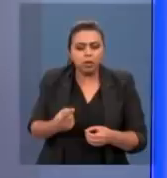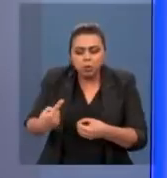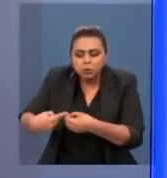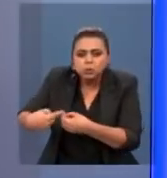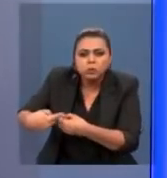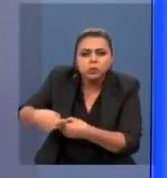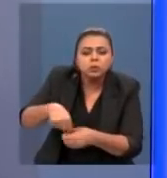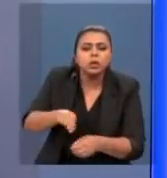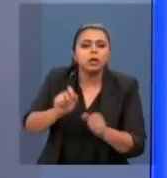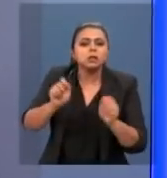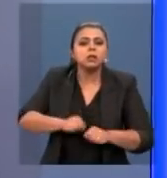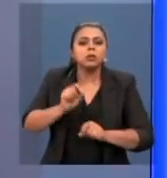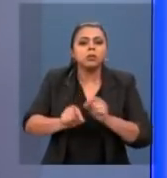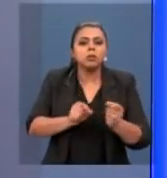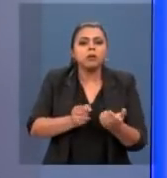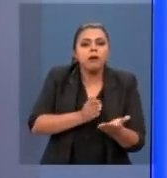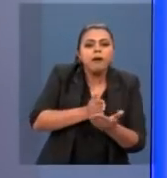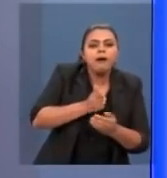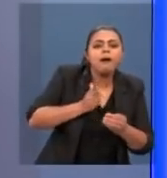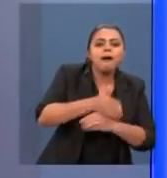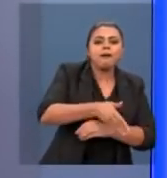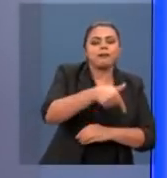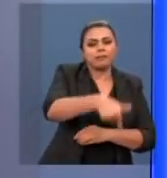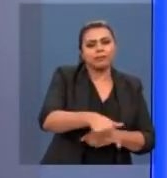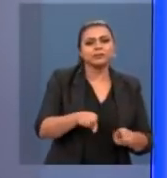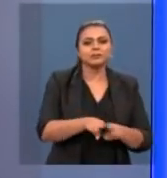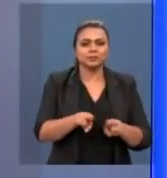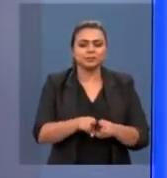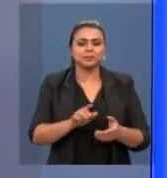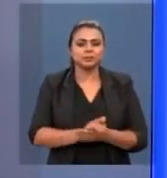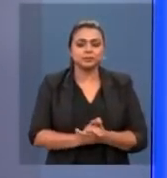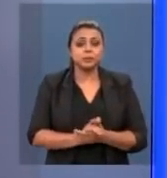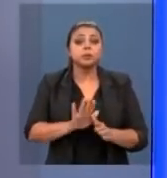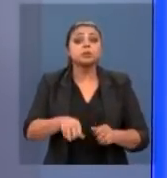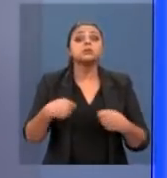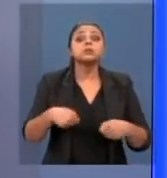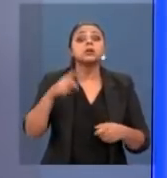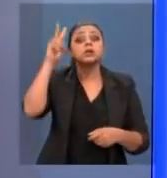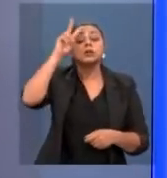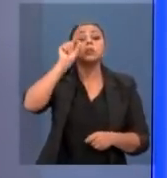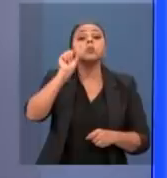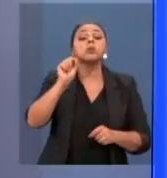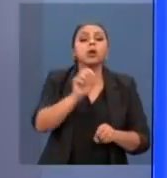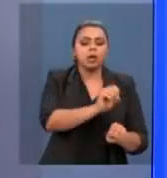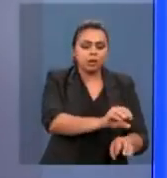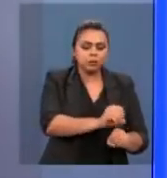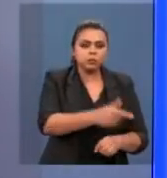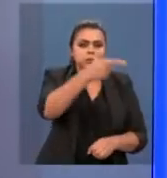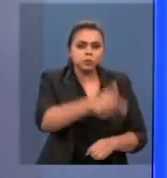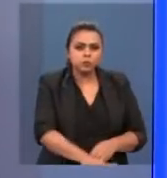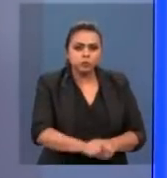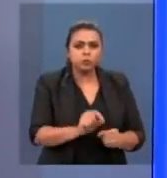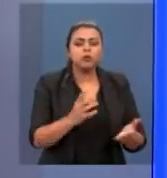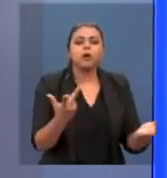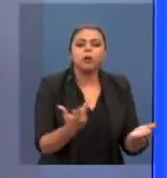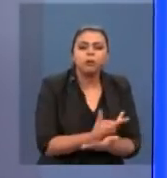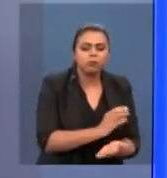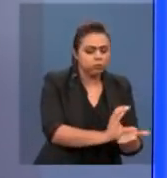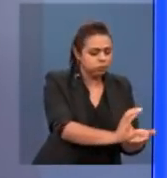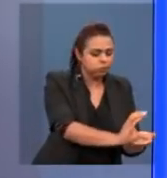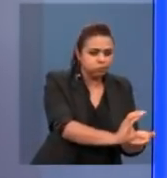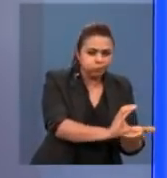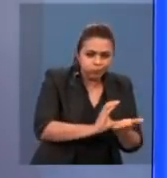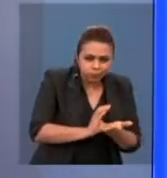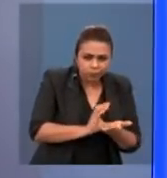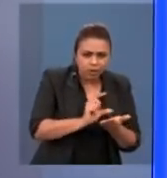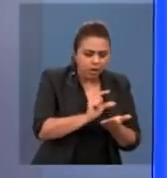que possa ter acesso a essa função mas tem que lembrar que em educação e novo foram retirados valores da educação para